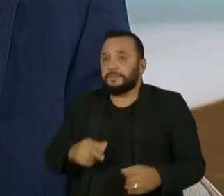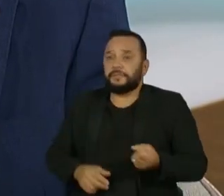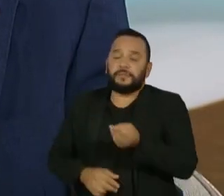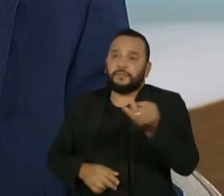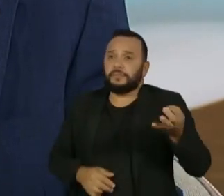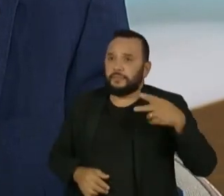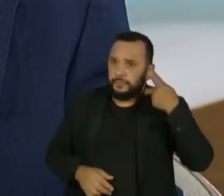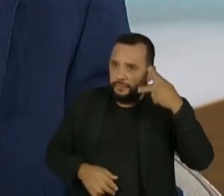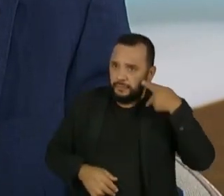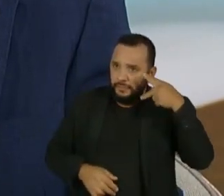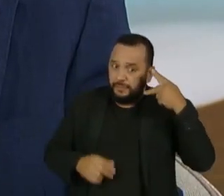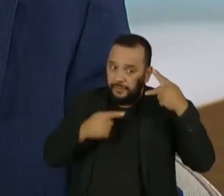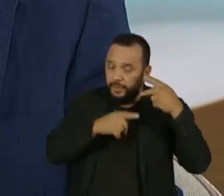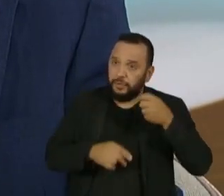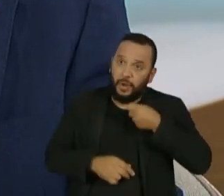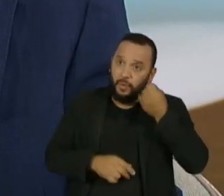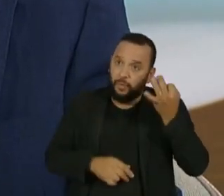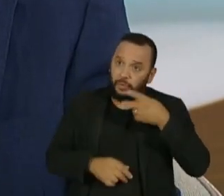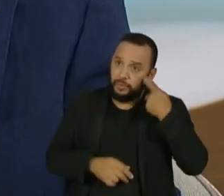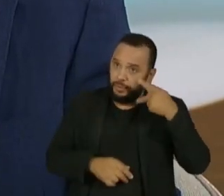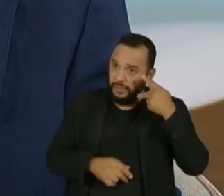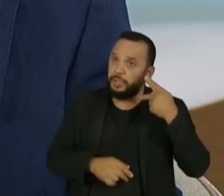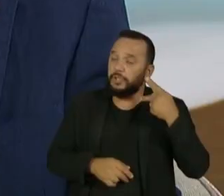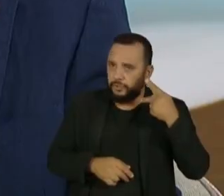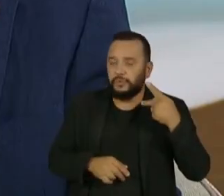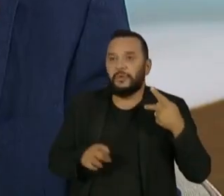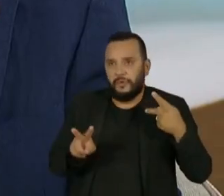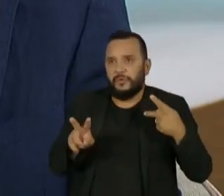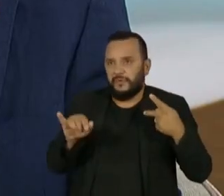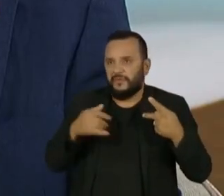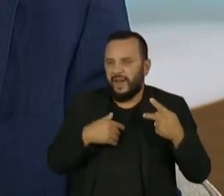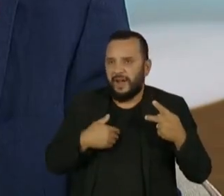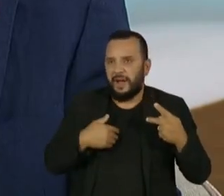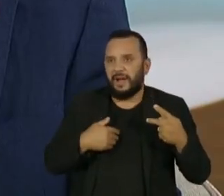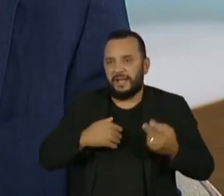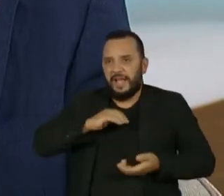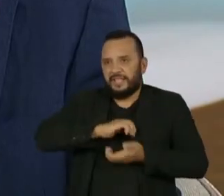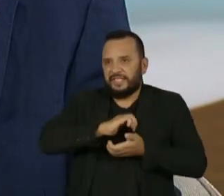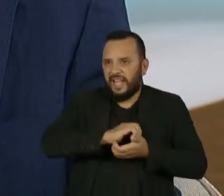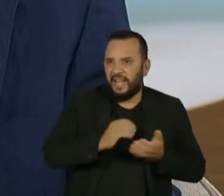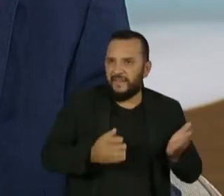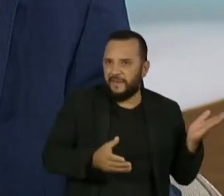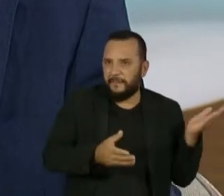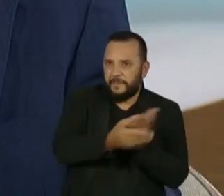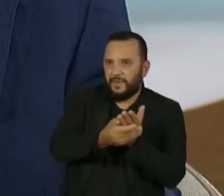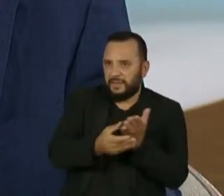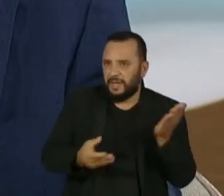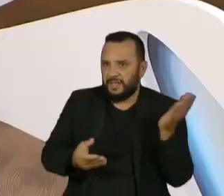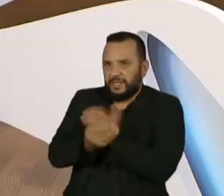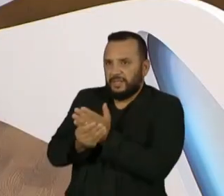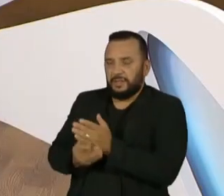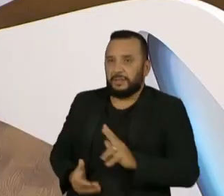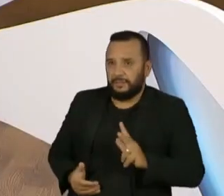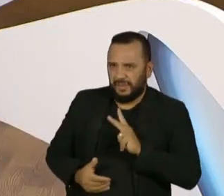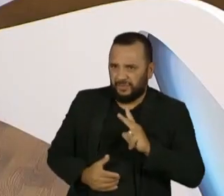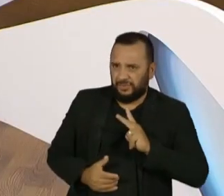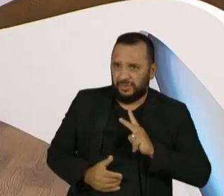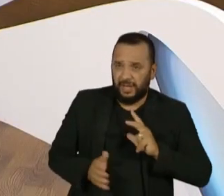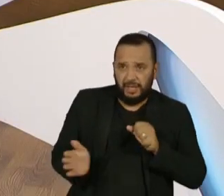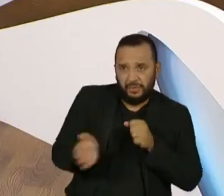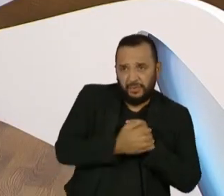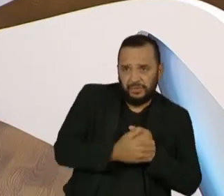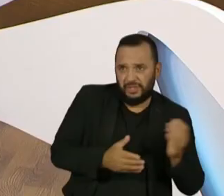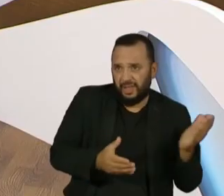ser vítimas ou vão ser objeto de ações do Supremo Tribunal Federal em processos sigilosos que